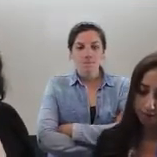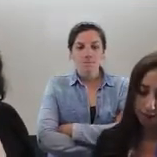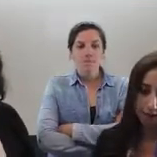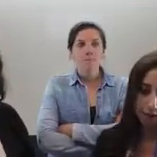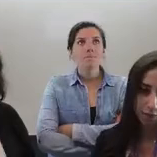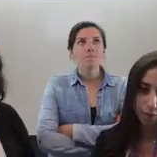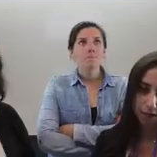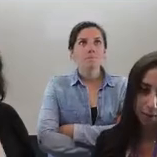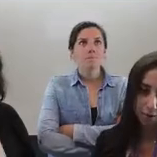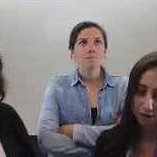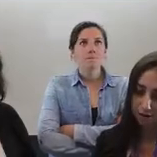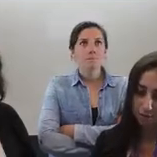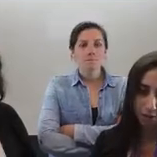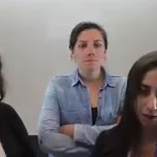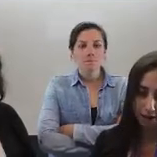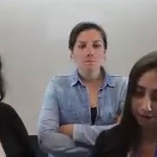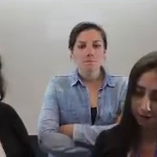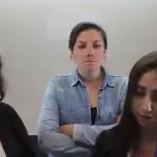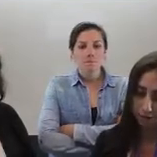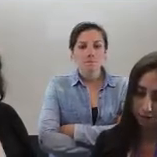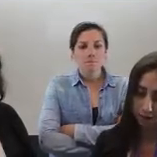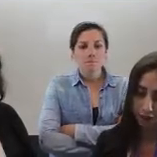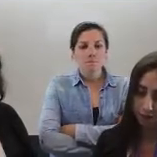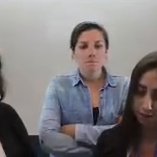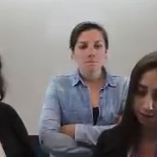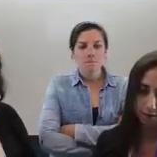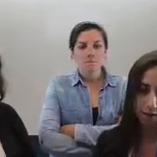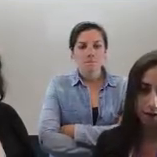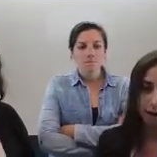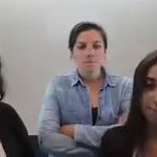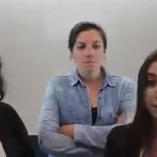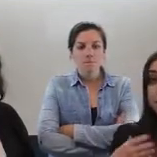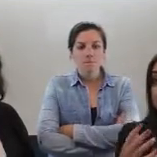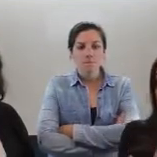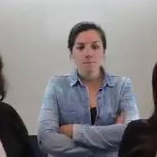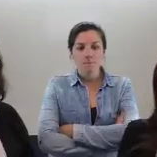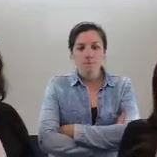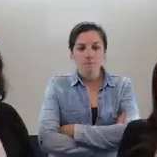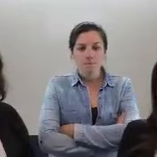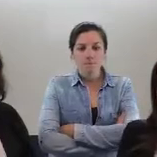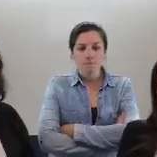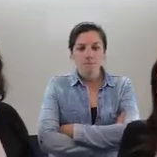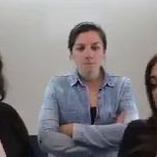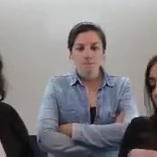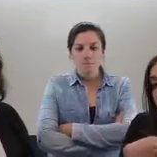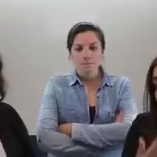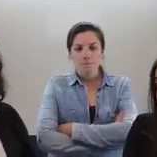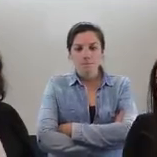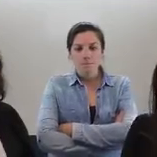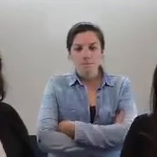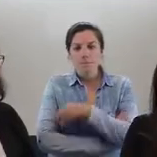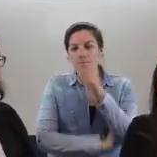No caso aqui, eu vou botar a moda palavra, que é um que eu sei que a gente... Mas dá pra pesquisar na área de vocês. Às vezes, se vocês